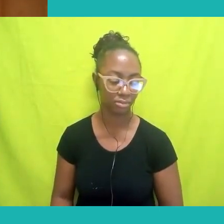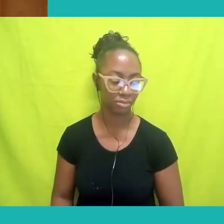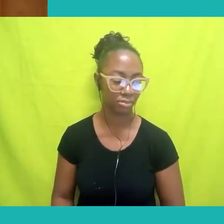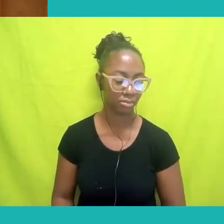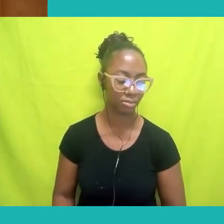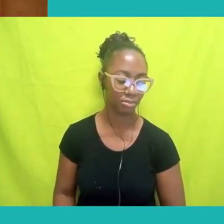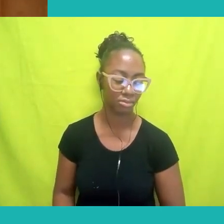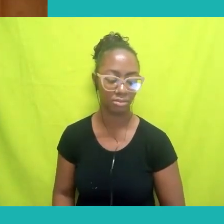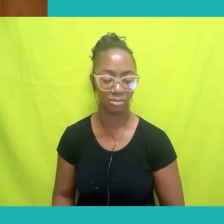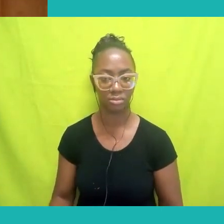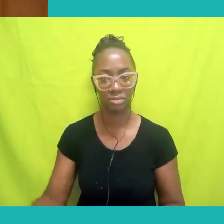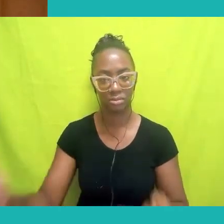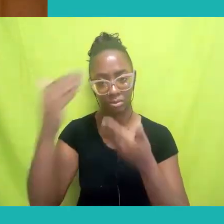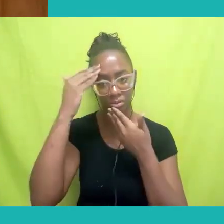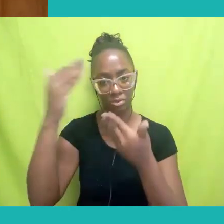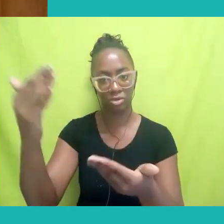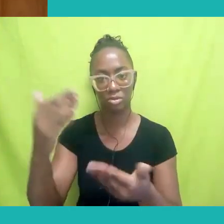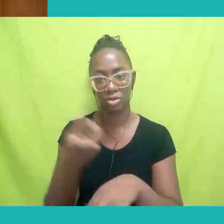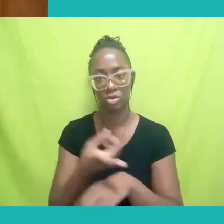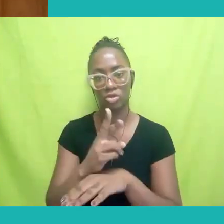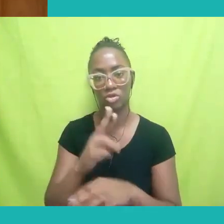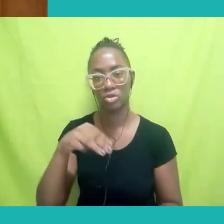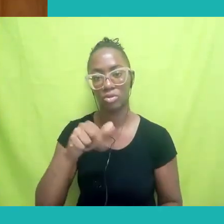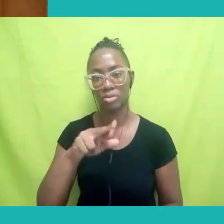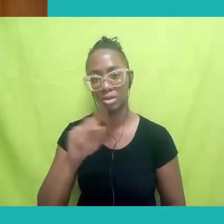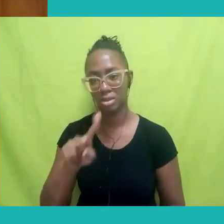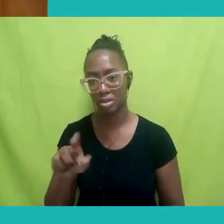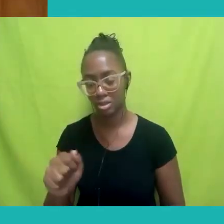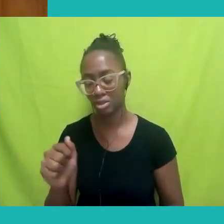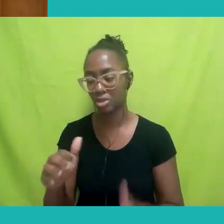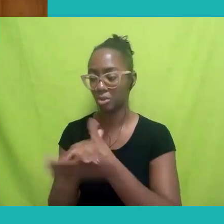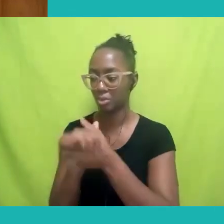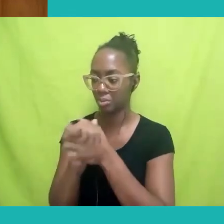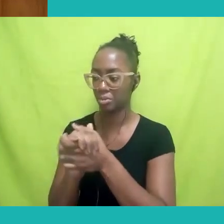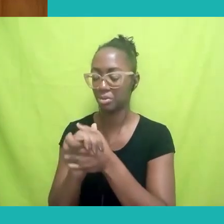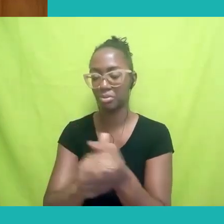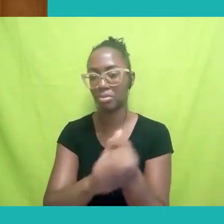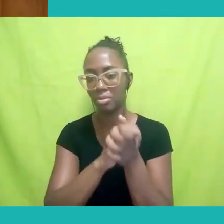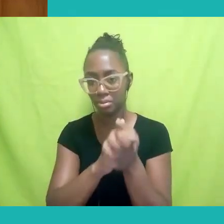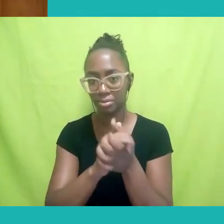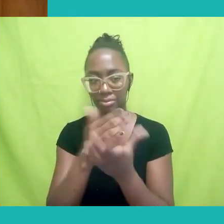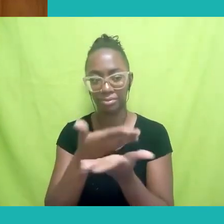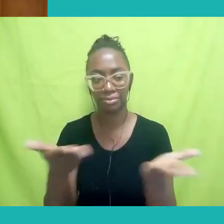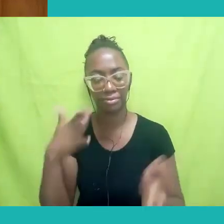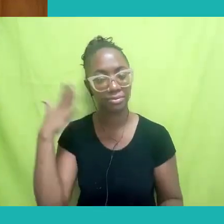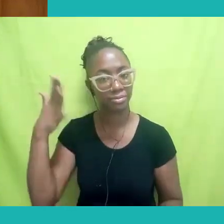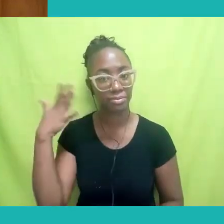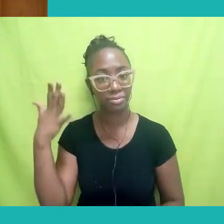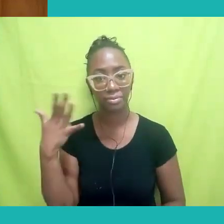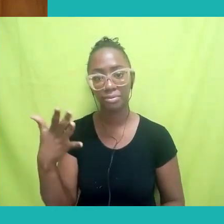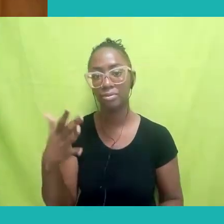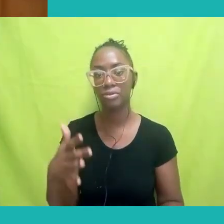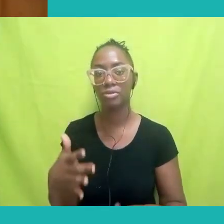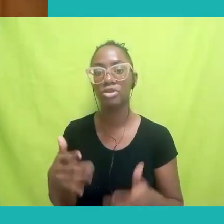Muito obrigado, doutora Marisa. Cumprimento os demais palestrantes. Faço uma especial saudação ao